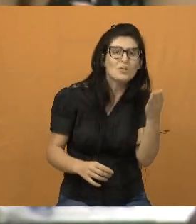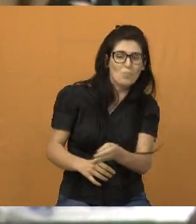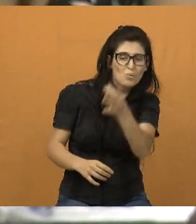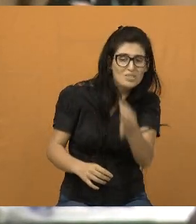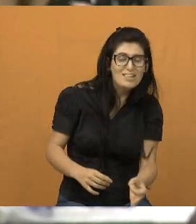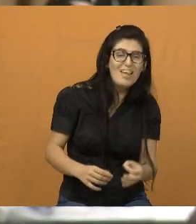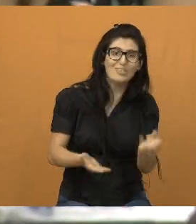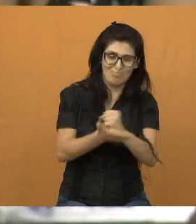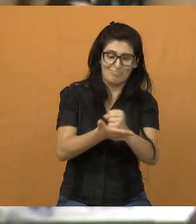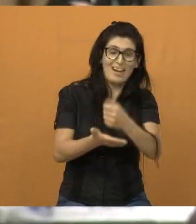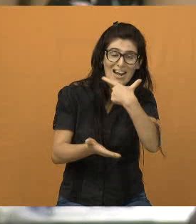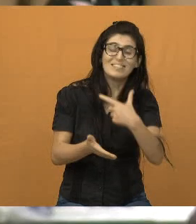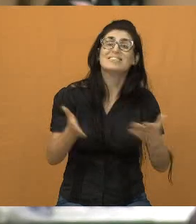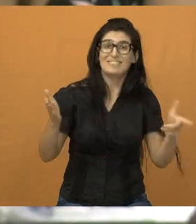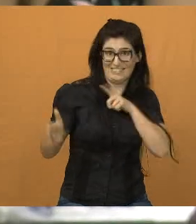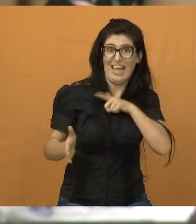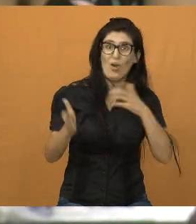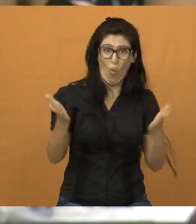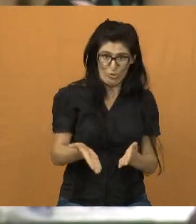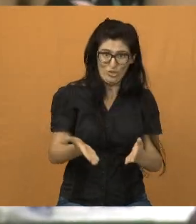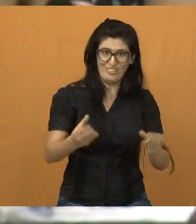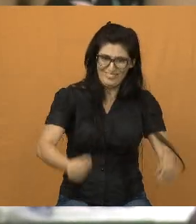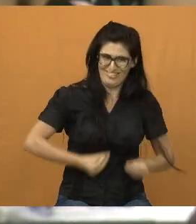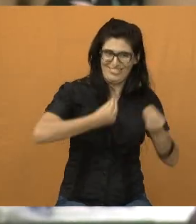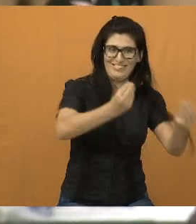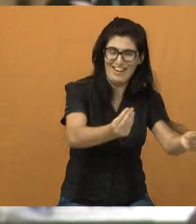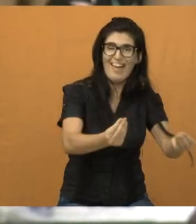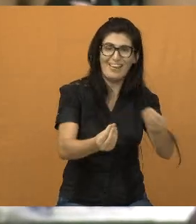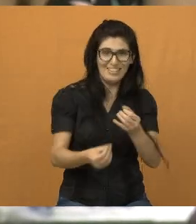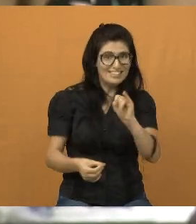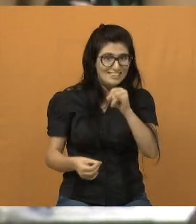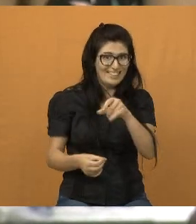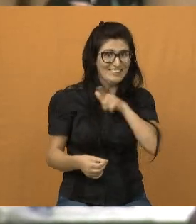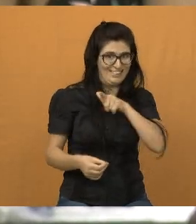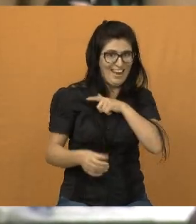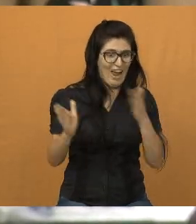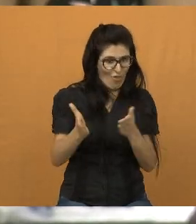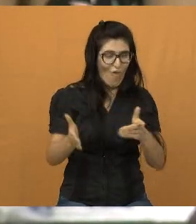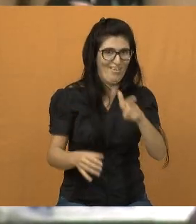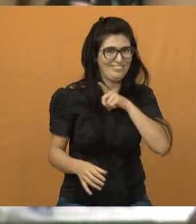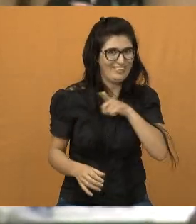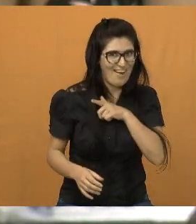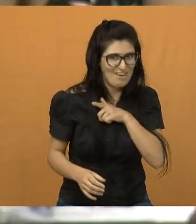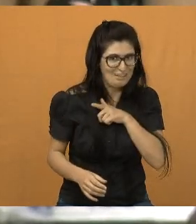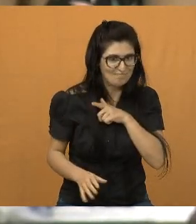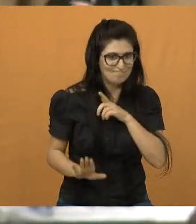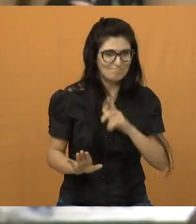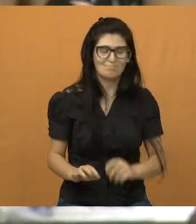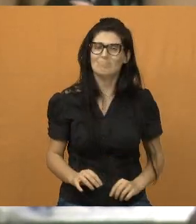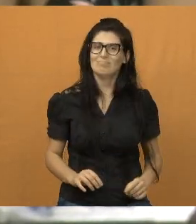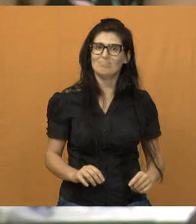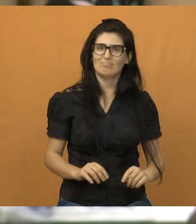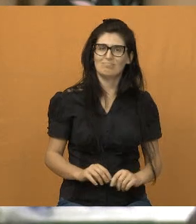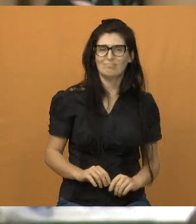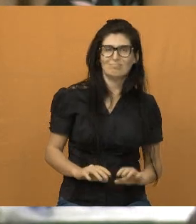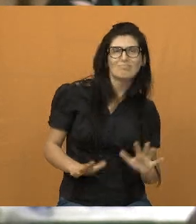né? Se não chegou ainda, é porque estão entregando, mas nós temos esse compromisso, não chegou a um estoque baixo,